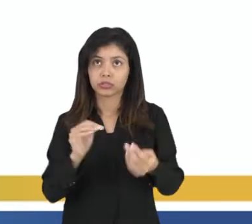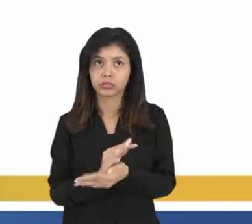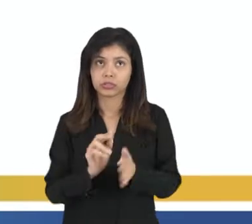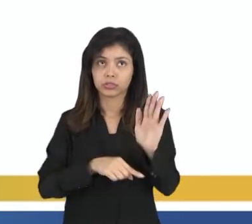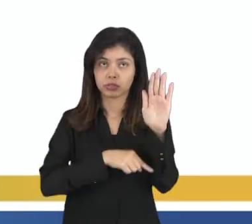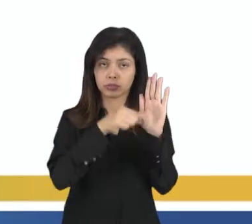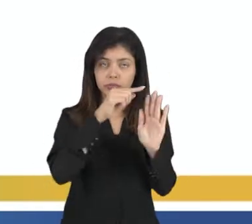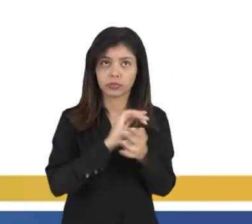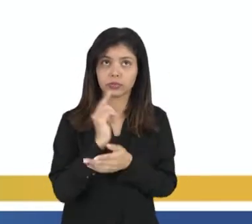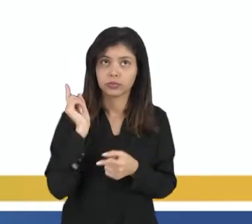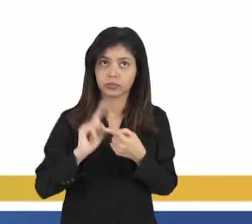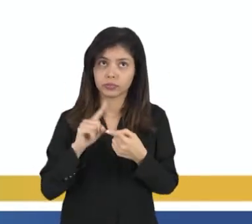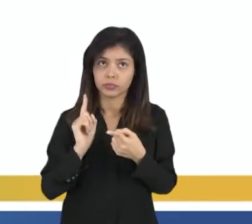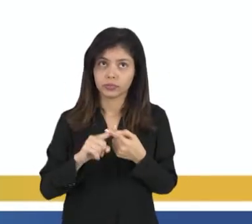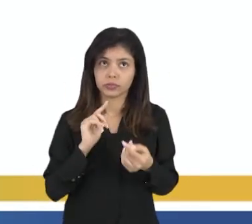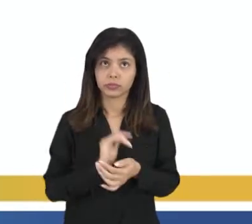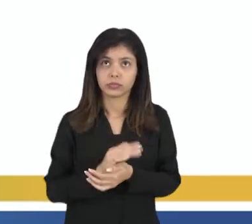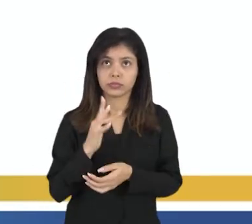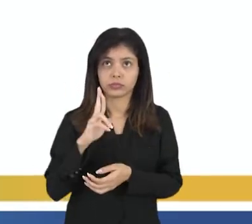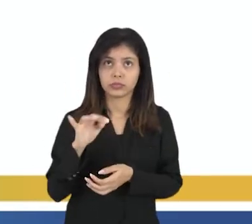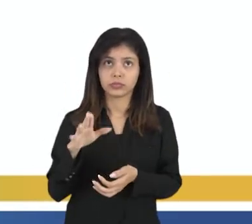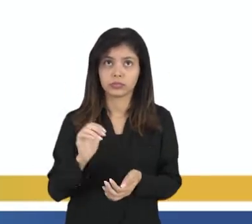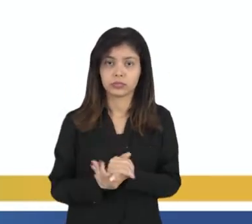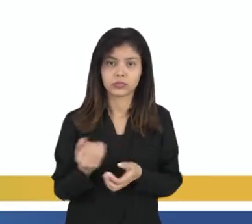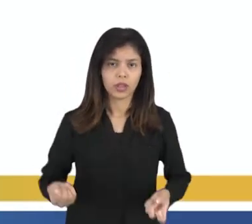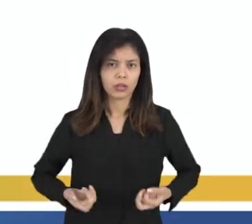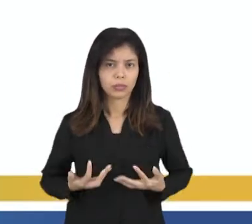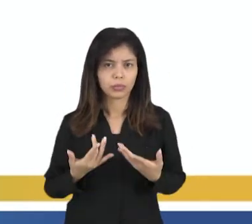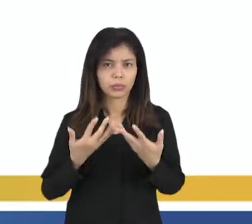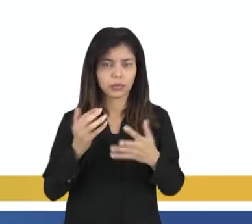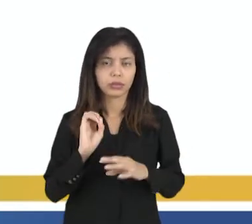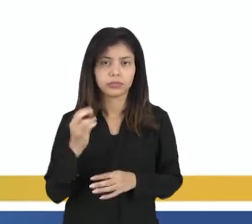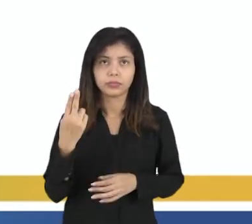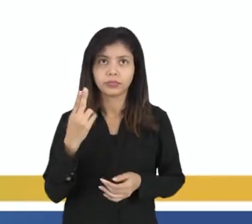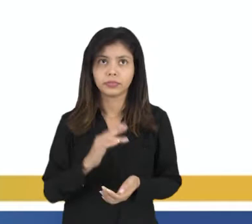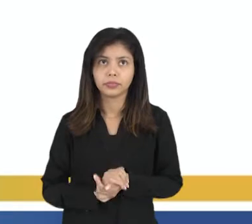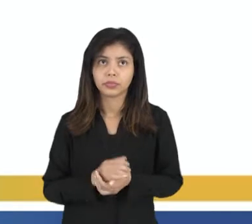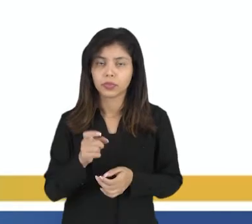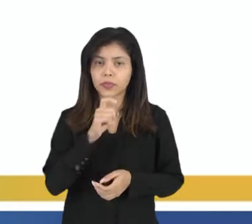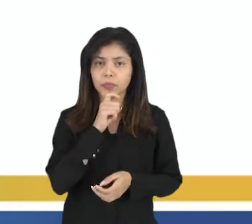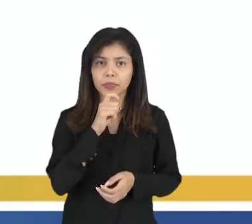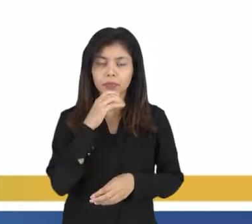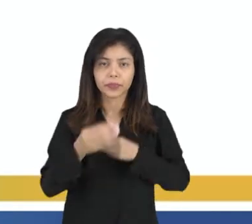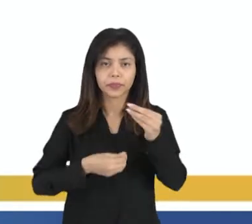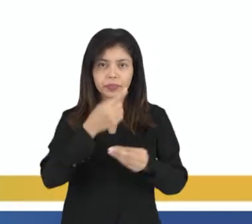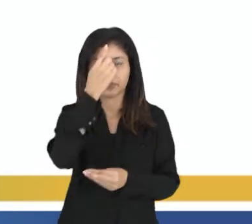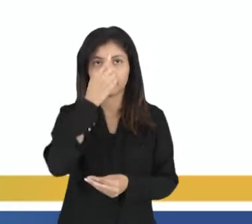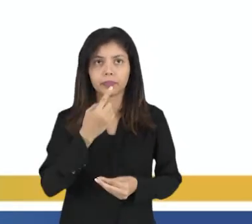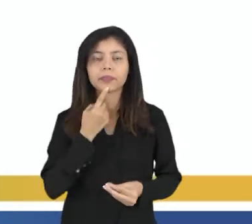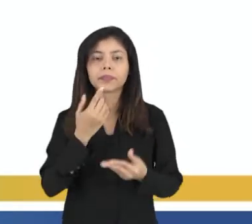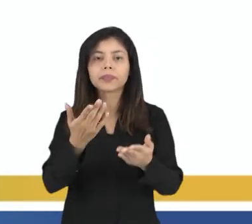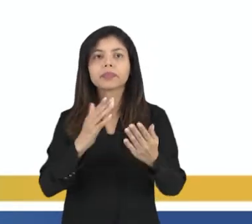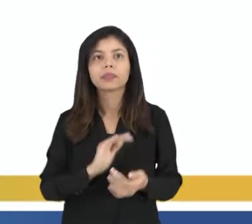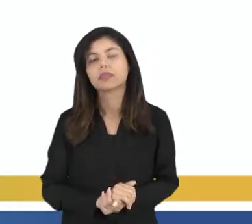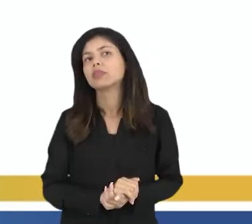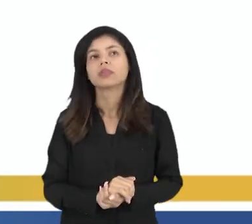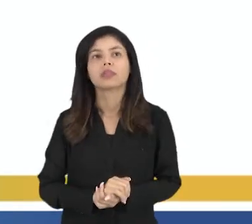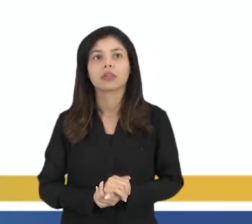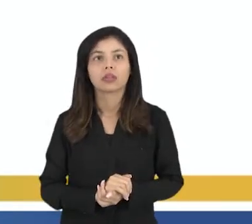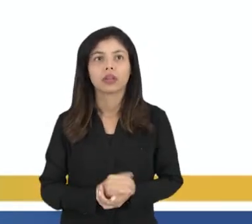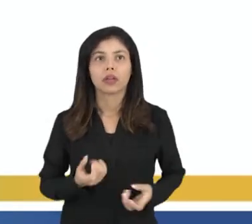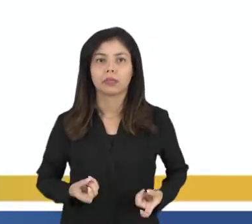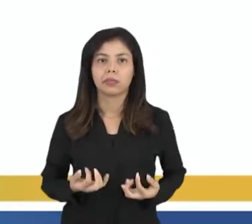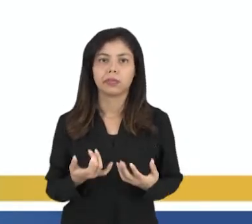térmicas. Uma como fonte de aquecimento e outra como fonte de resfriamento, como eu mostro aqui nessa figura. Então aqui tem uma